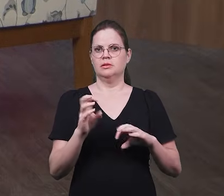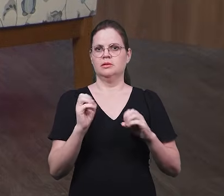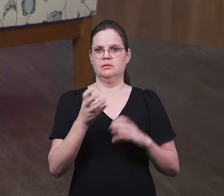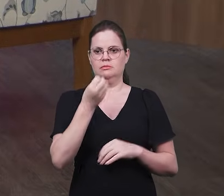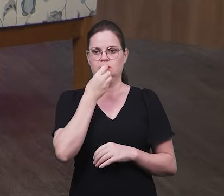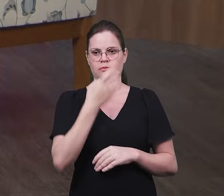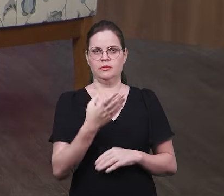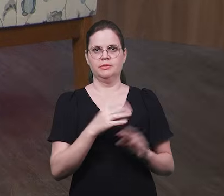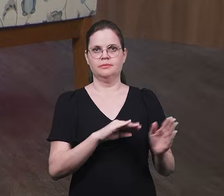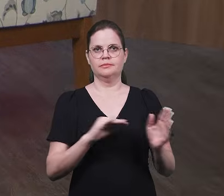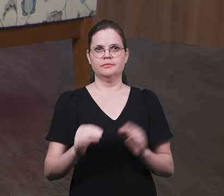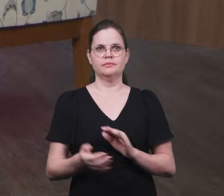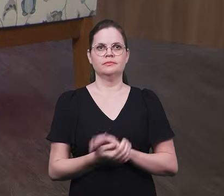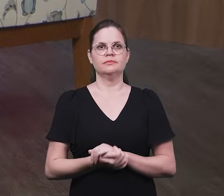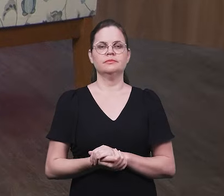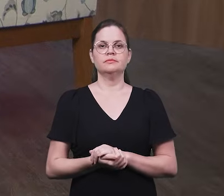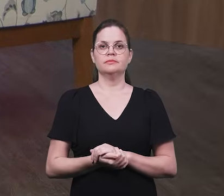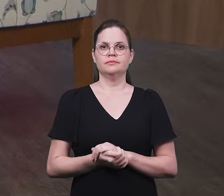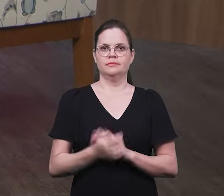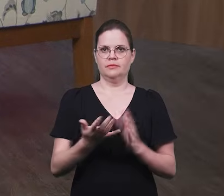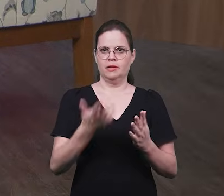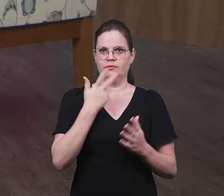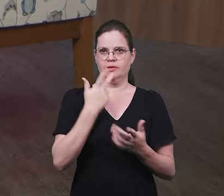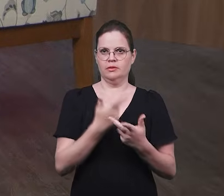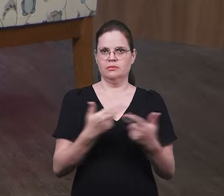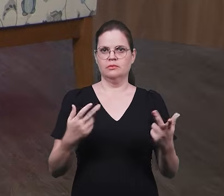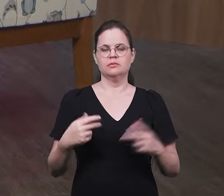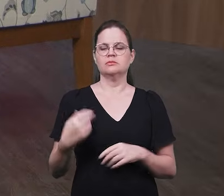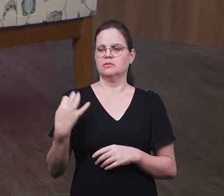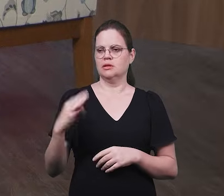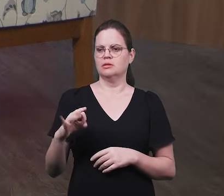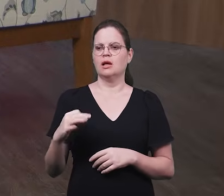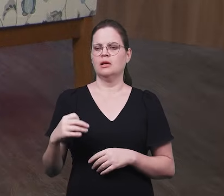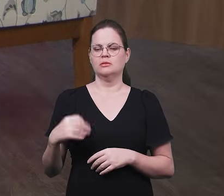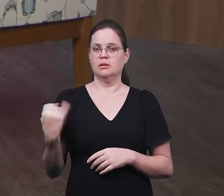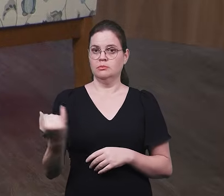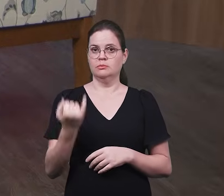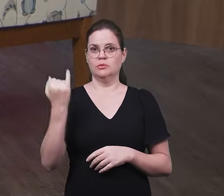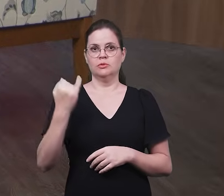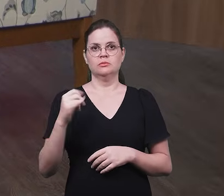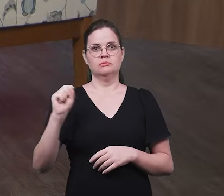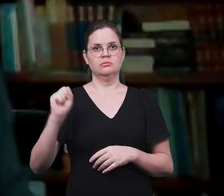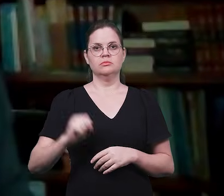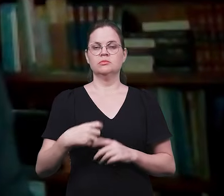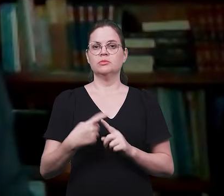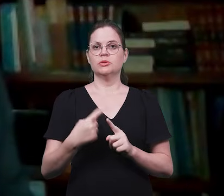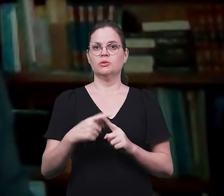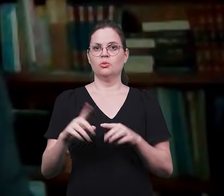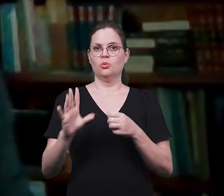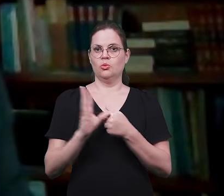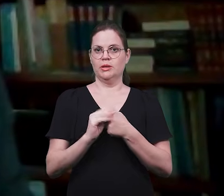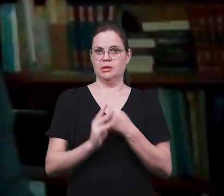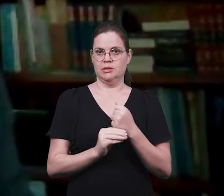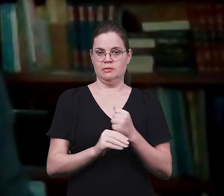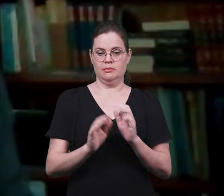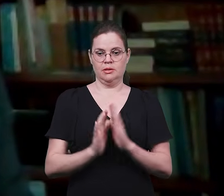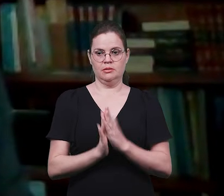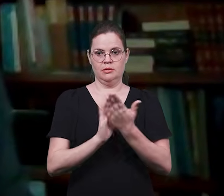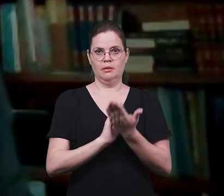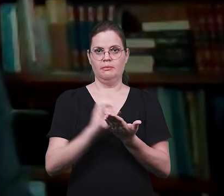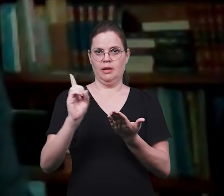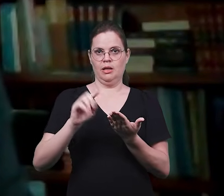bem os seus filhos. Algum comentário? Não, sem dúvida, é fundamental isso, né? Ou seja, é